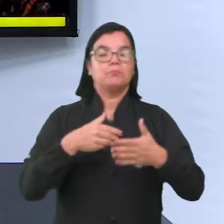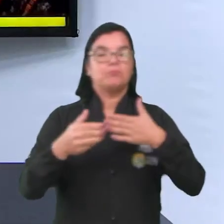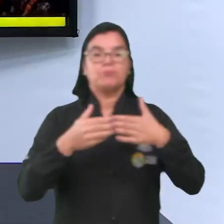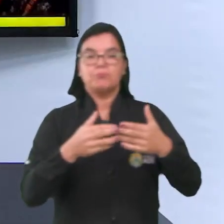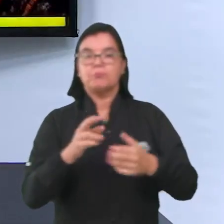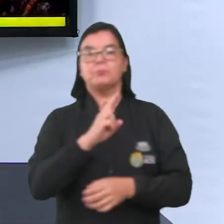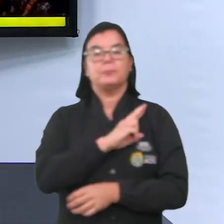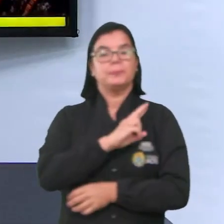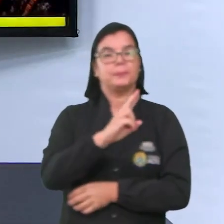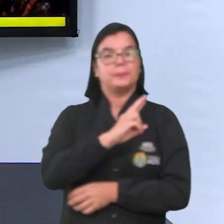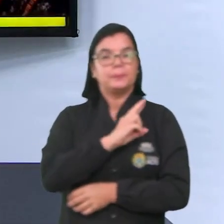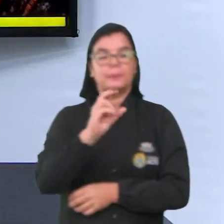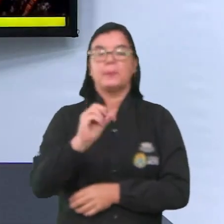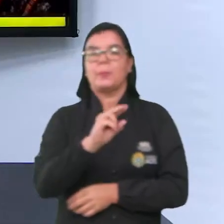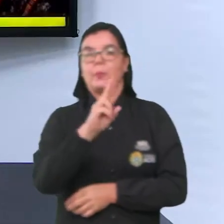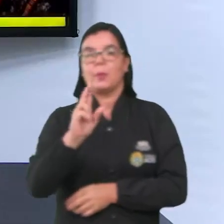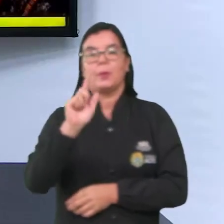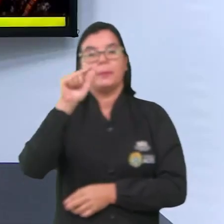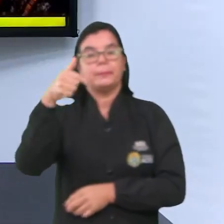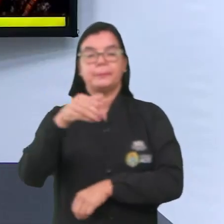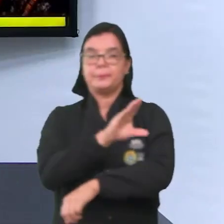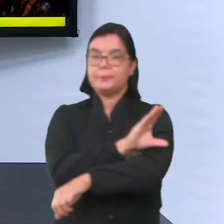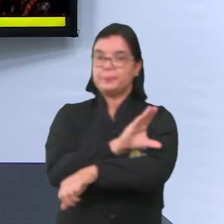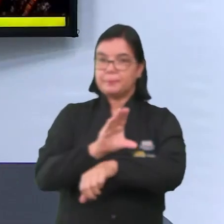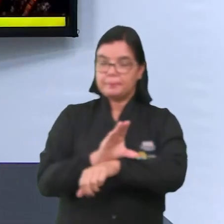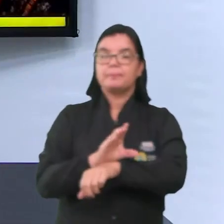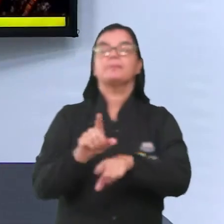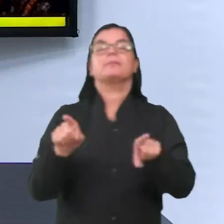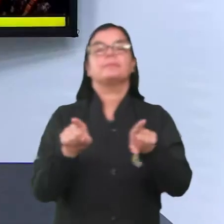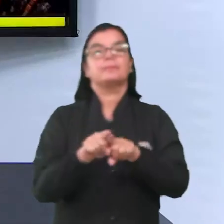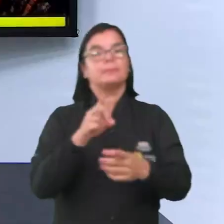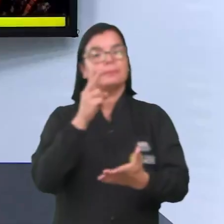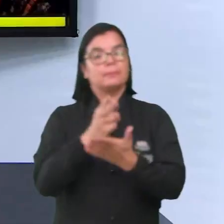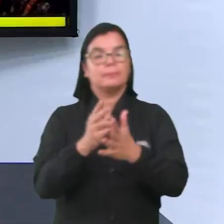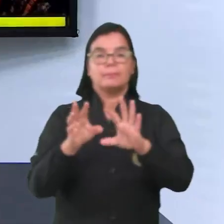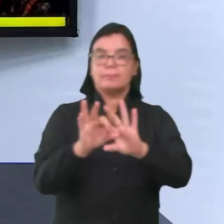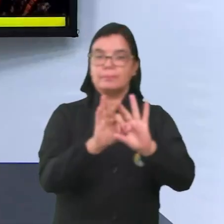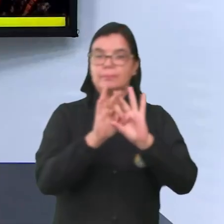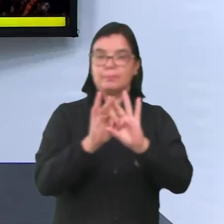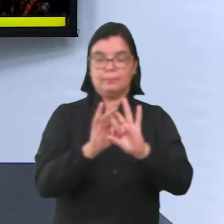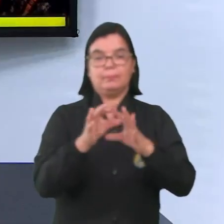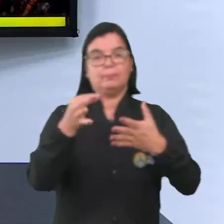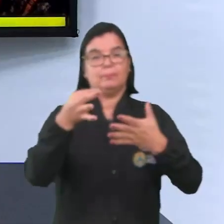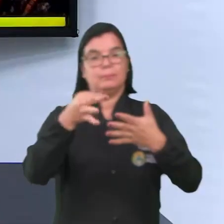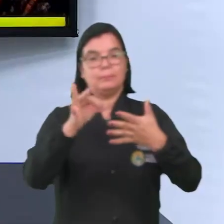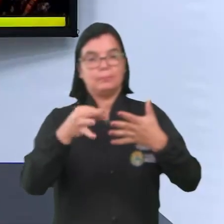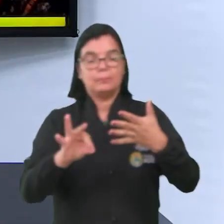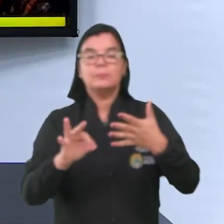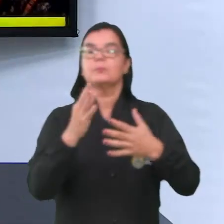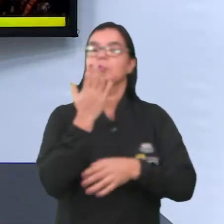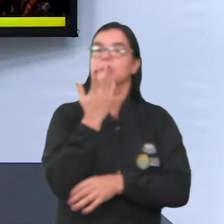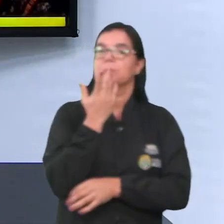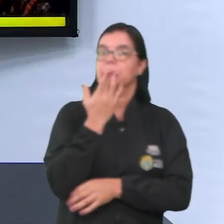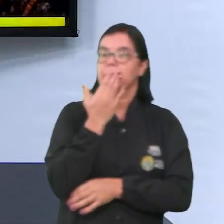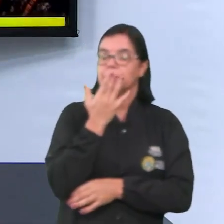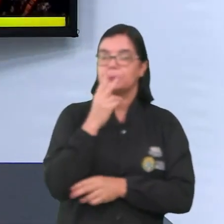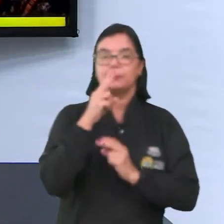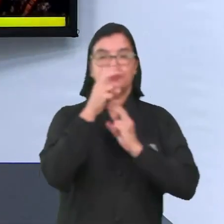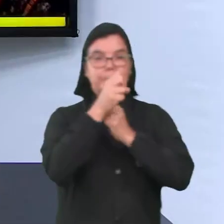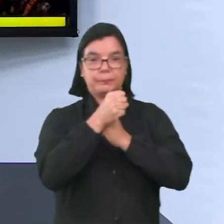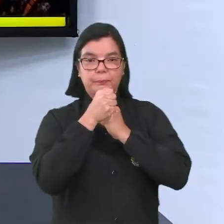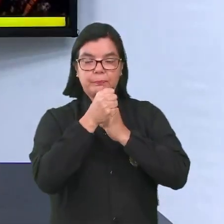elas religiosas ou de outras culturas, ela está sempre ligada a elementos muito coloridos e muito